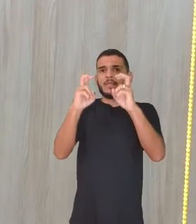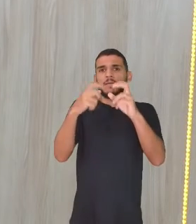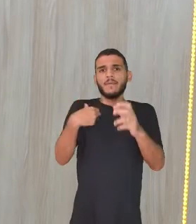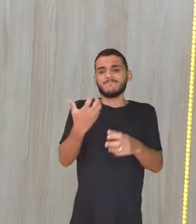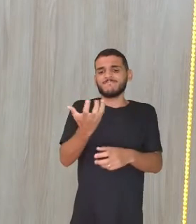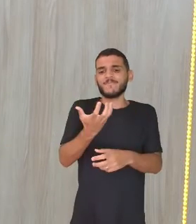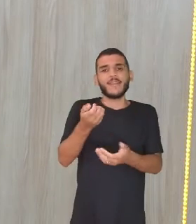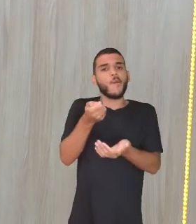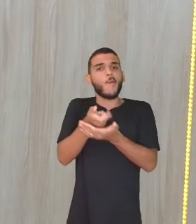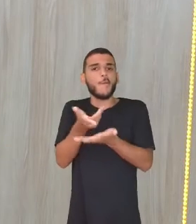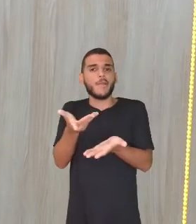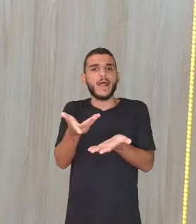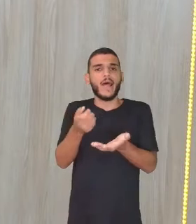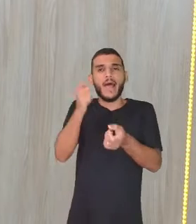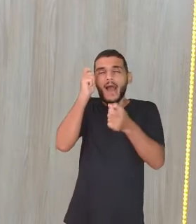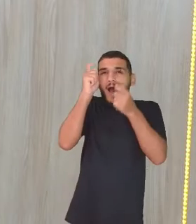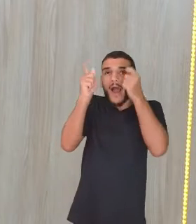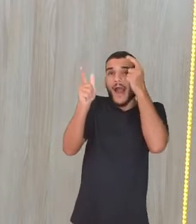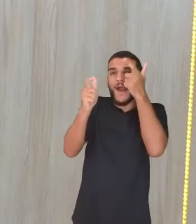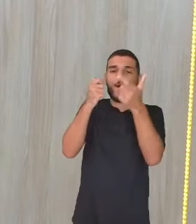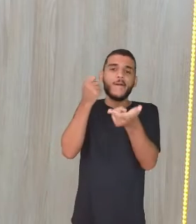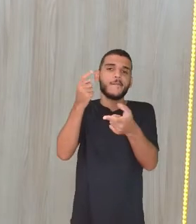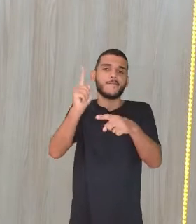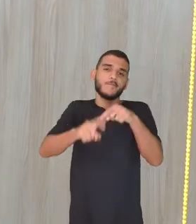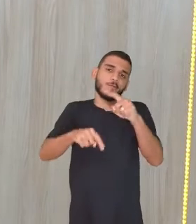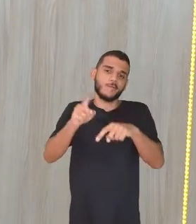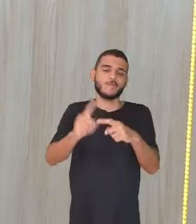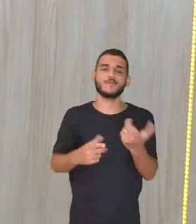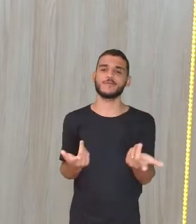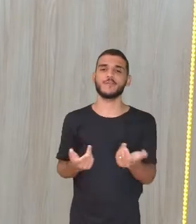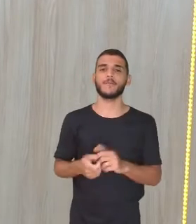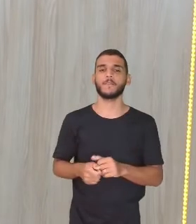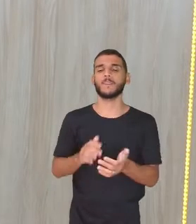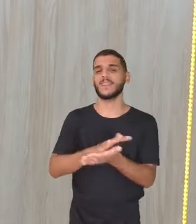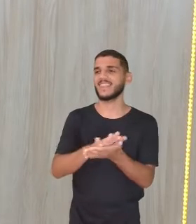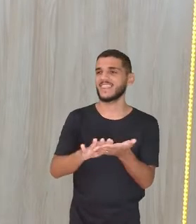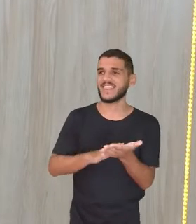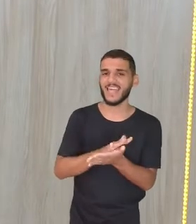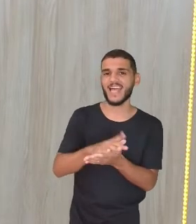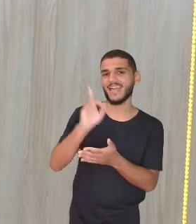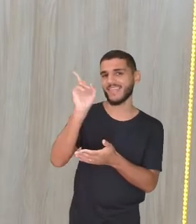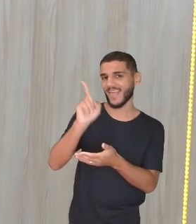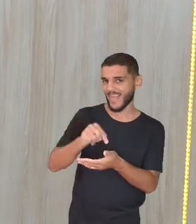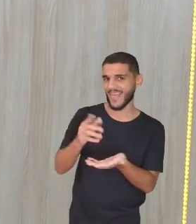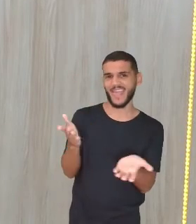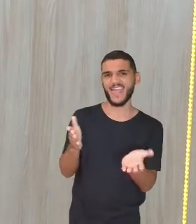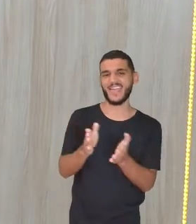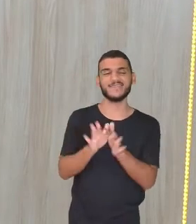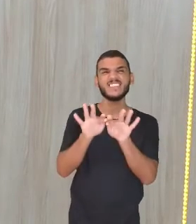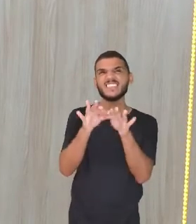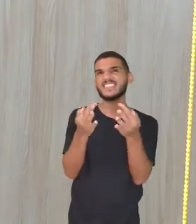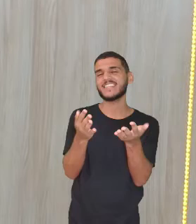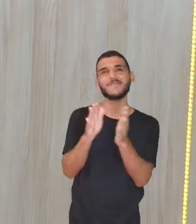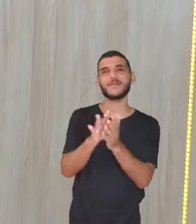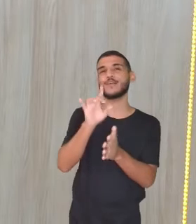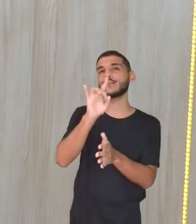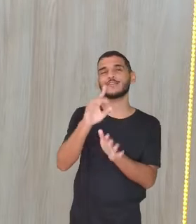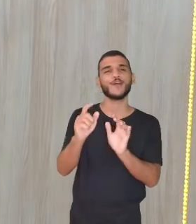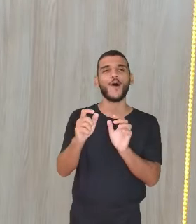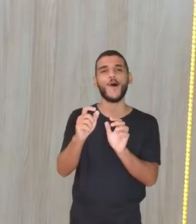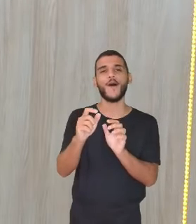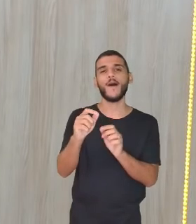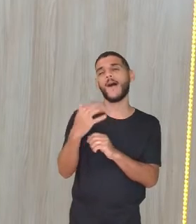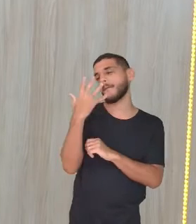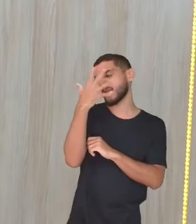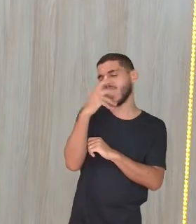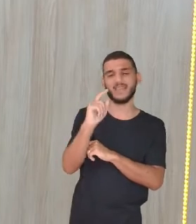alguma ideia, a comprar um produto. E aí nada é em vão, nada está ali para ficar bonito.